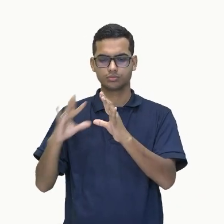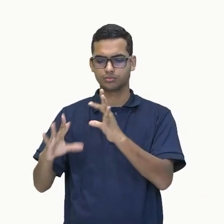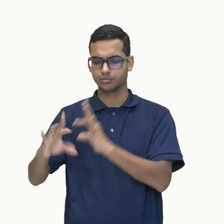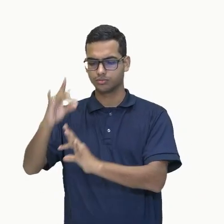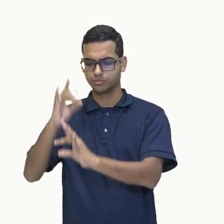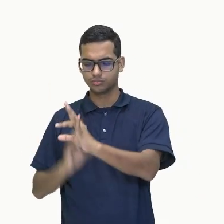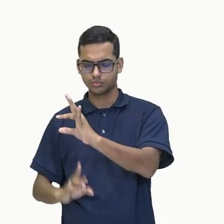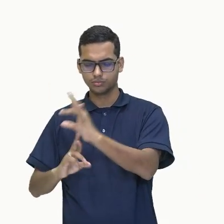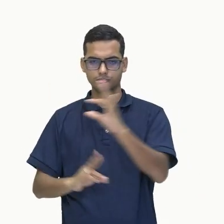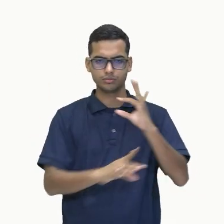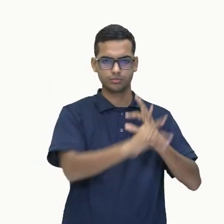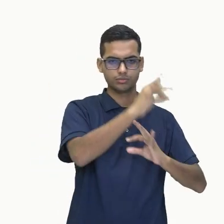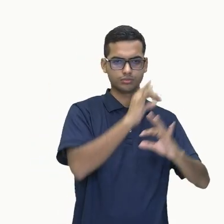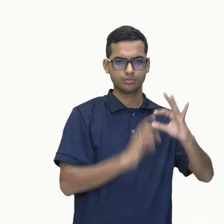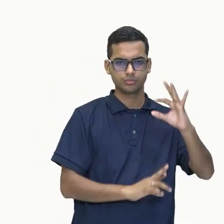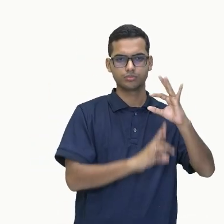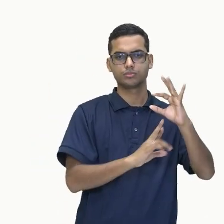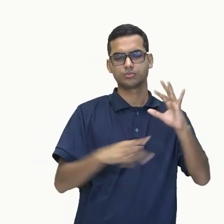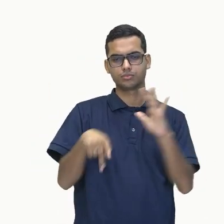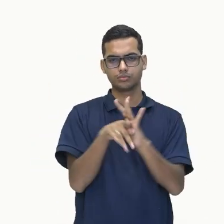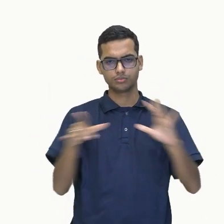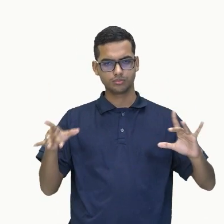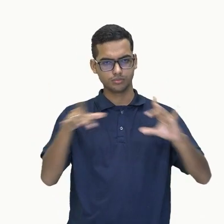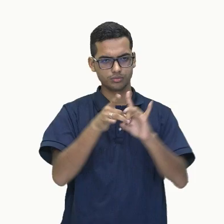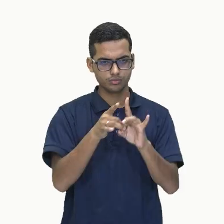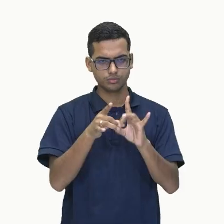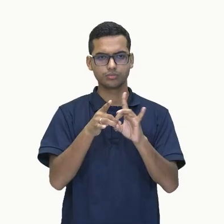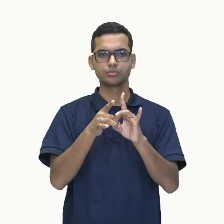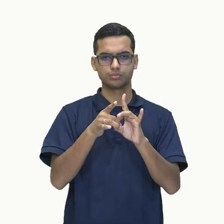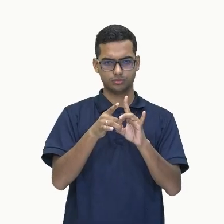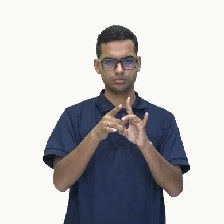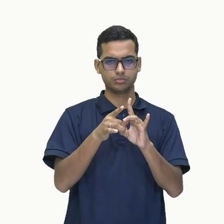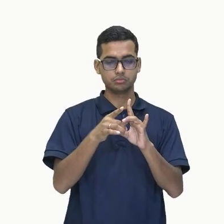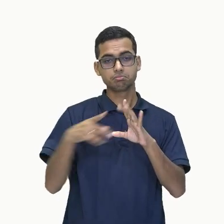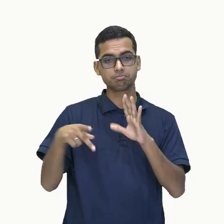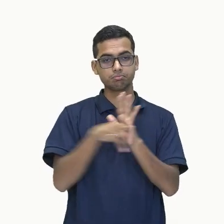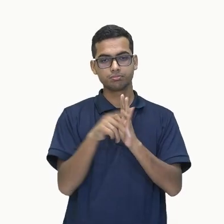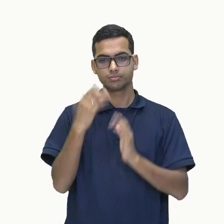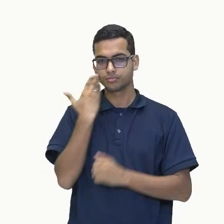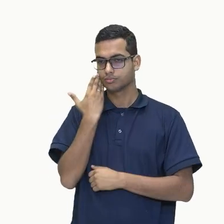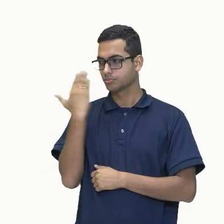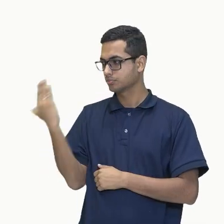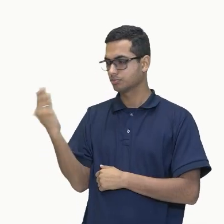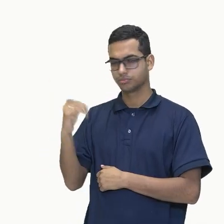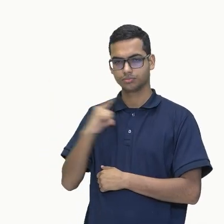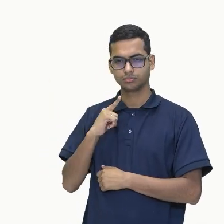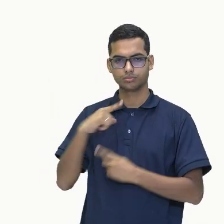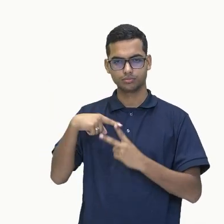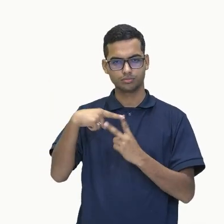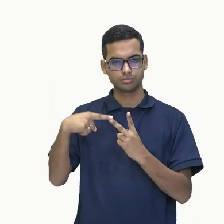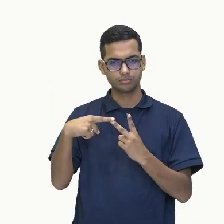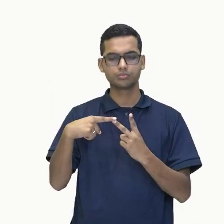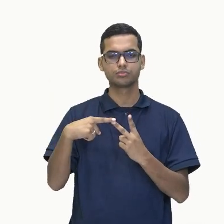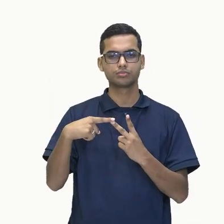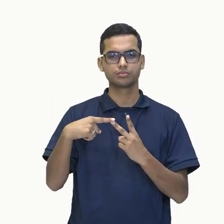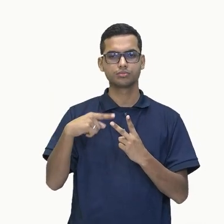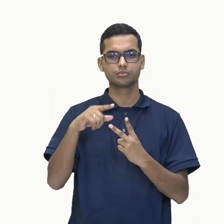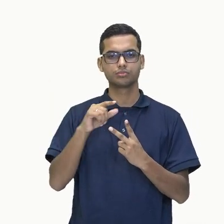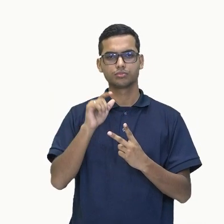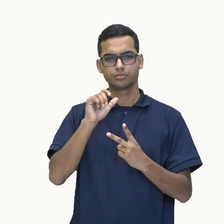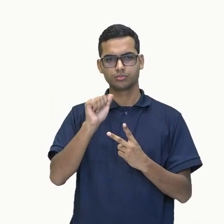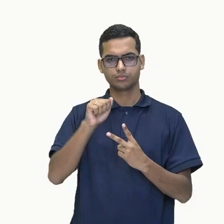ligação peptídica, tá? Ela ocorre entre dois aminoácidos. Ah, professor, mas você mostrou